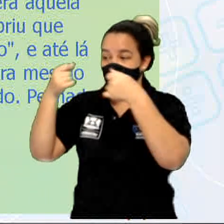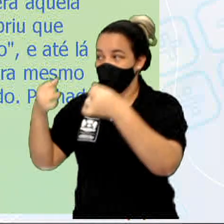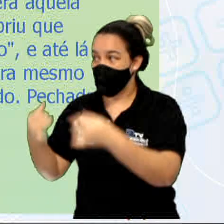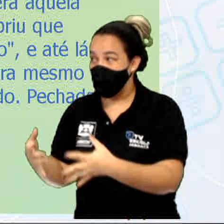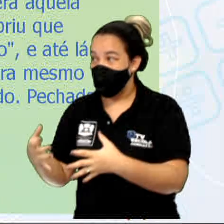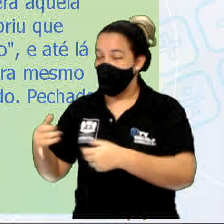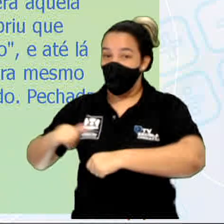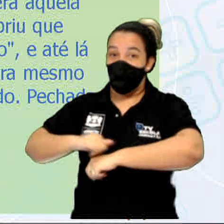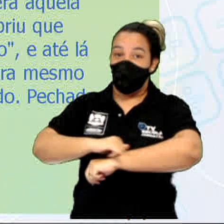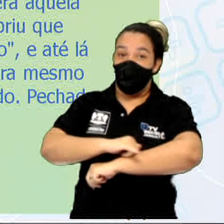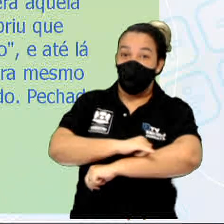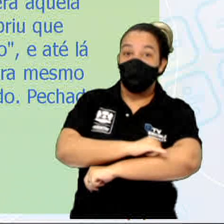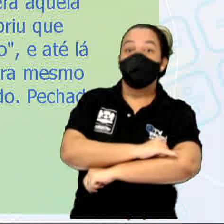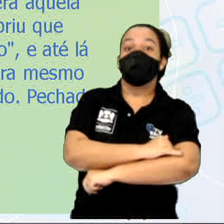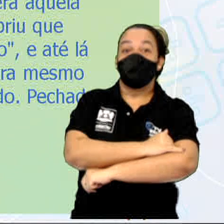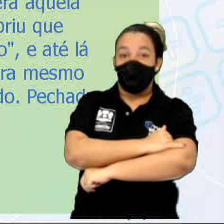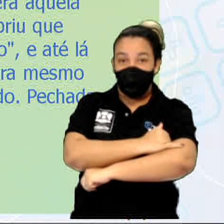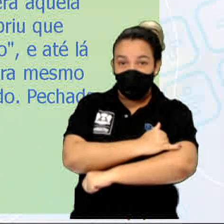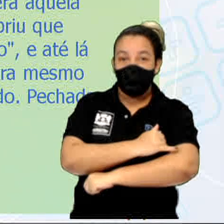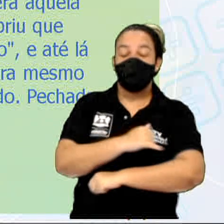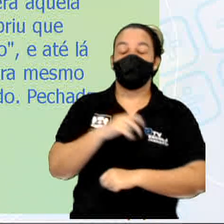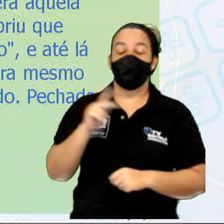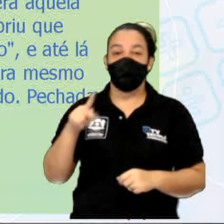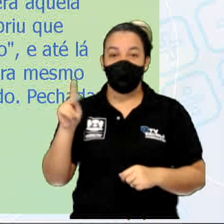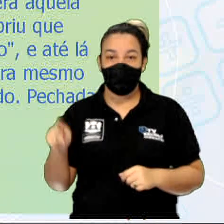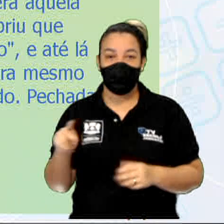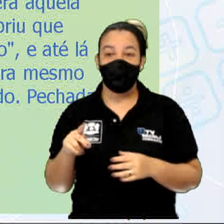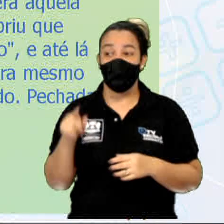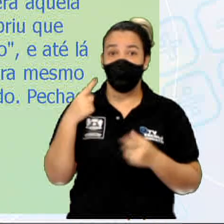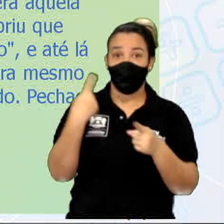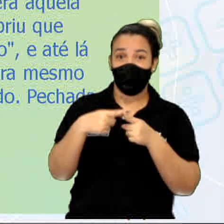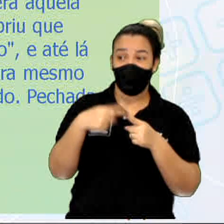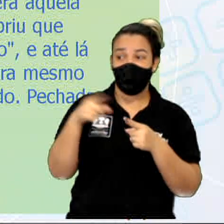falava o novato, que já ganhara outro apelido,